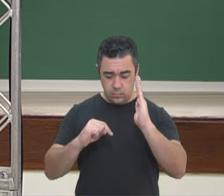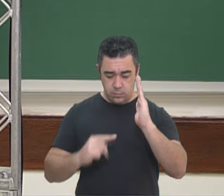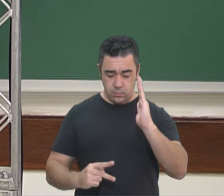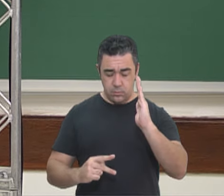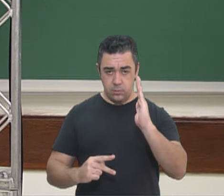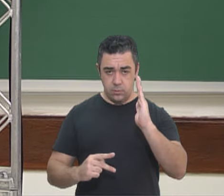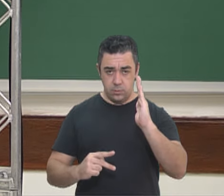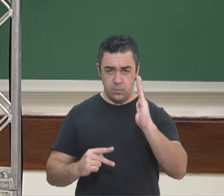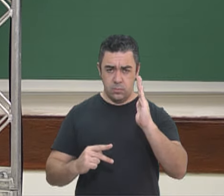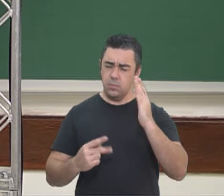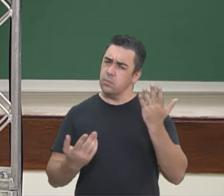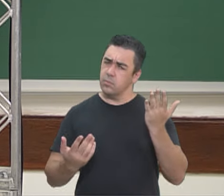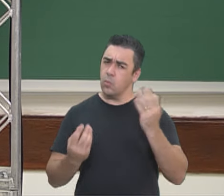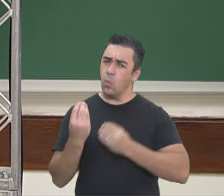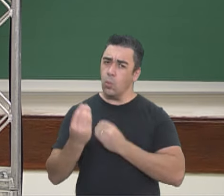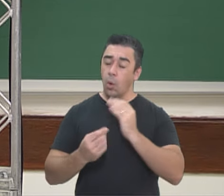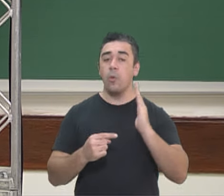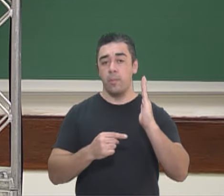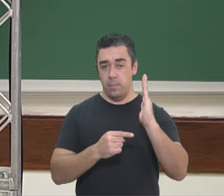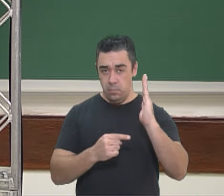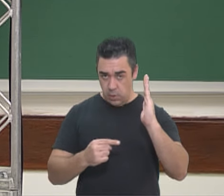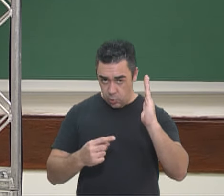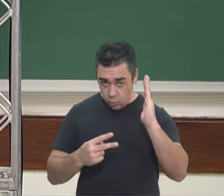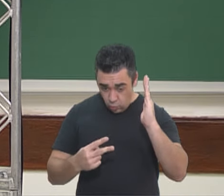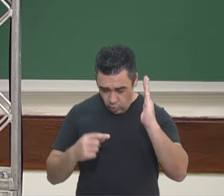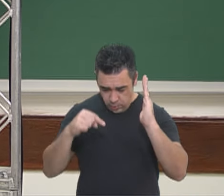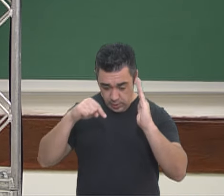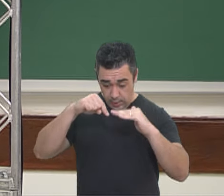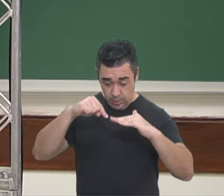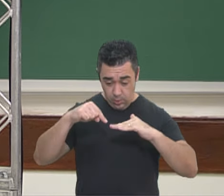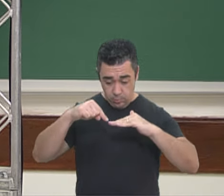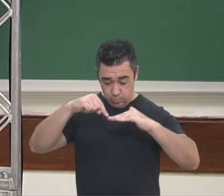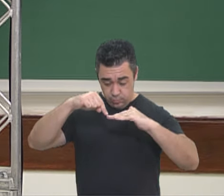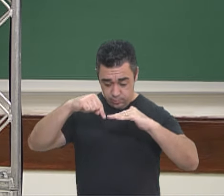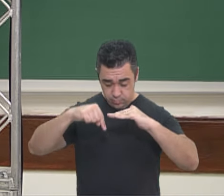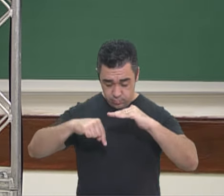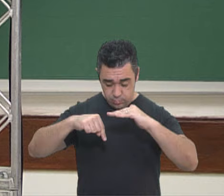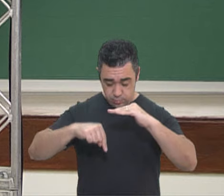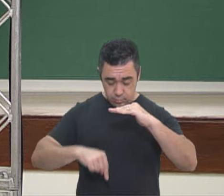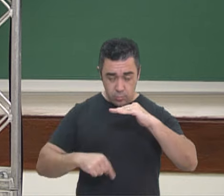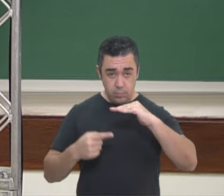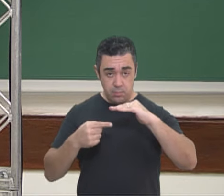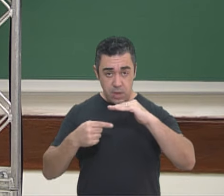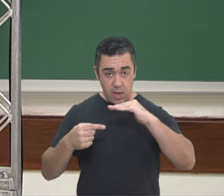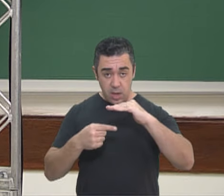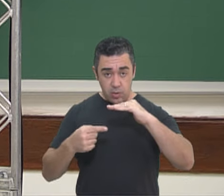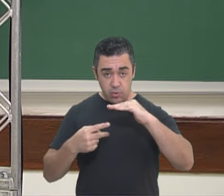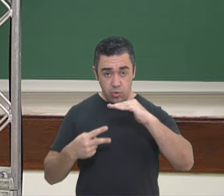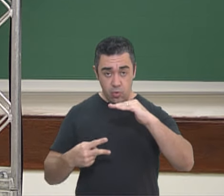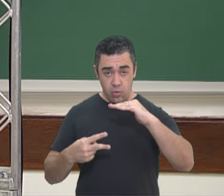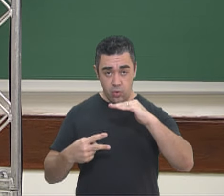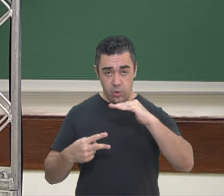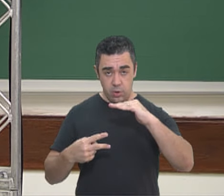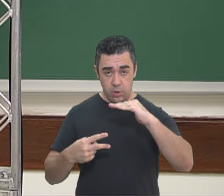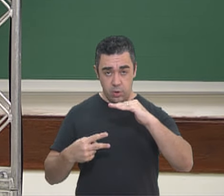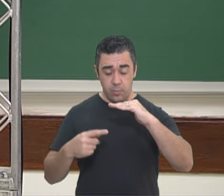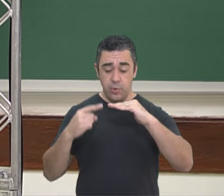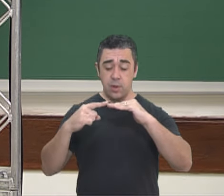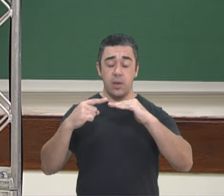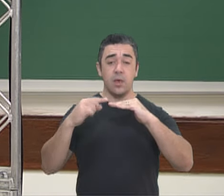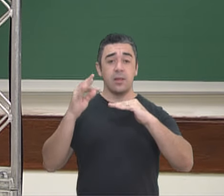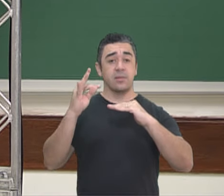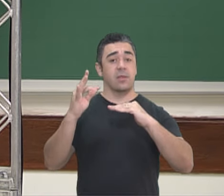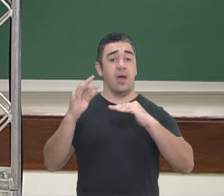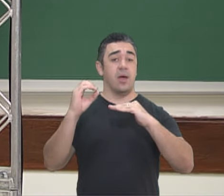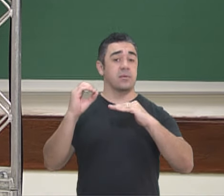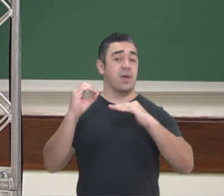Subi 6, parou no 4º andar. Olha aqui como é que a prof anotou. Desci 2, a partir do